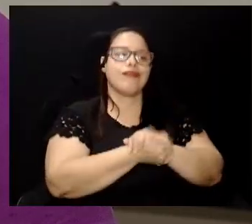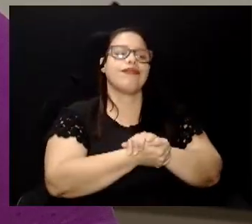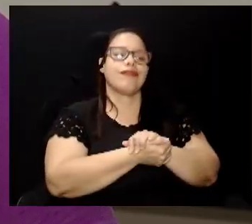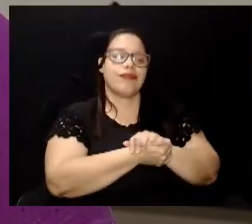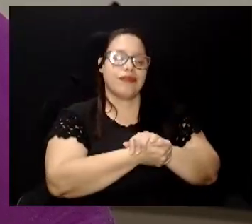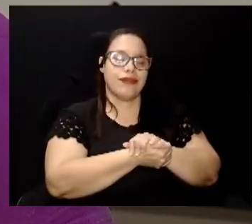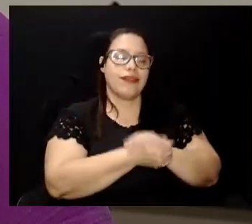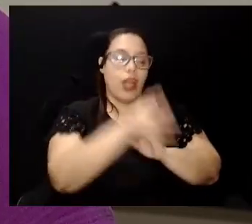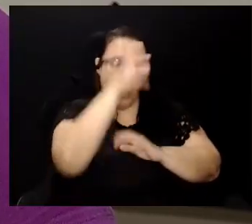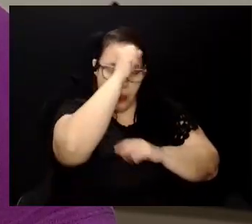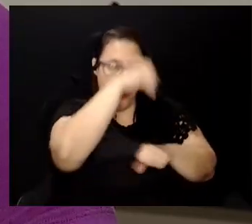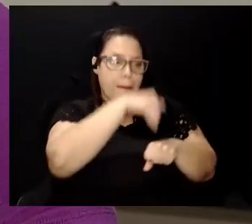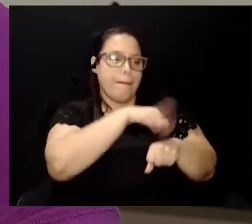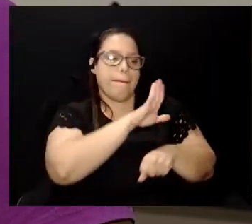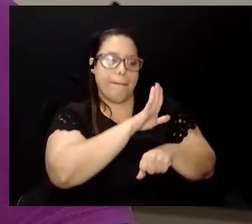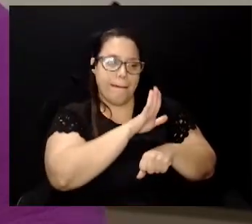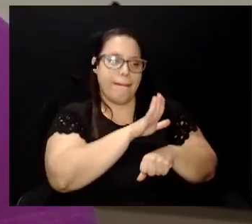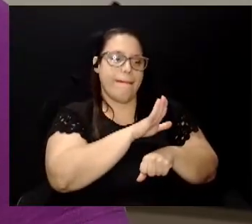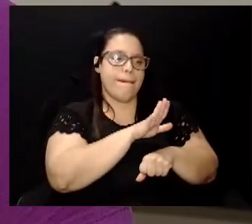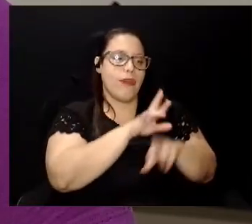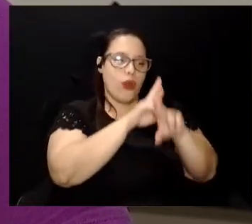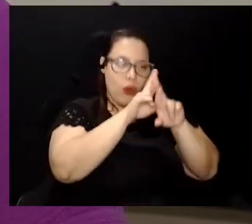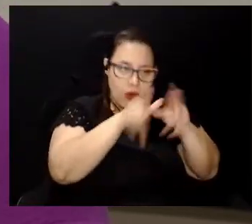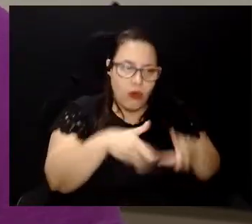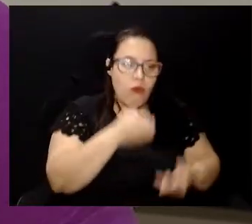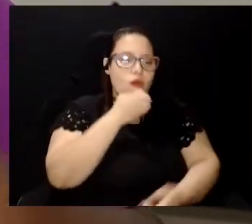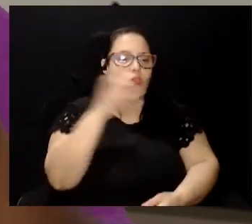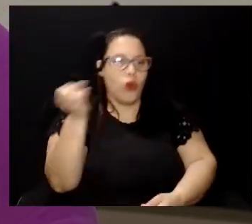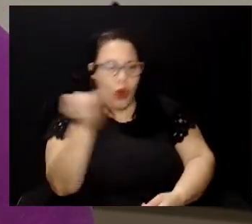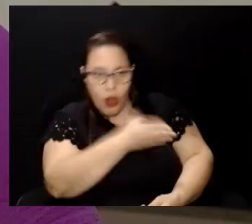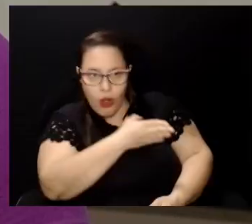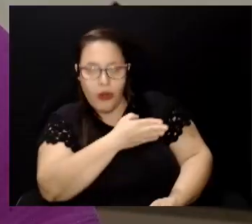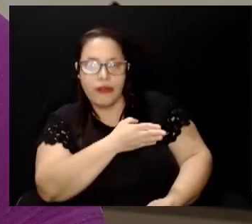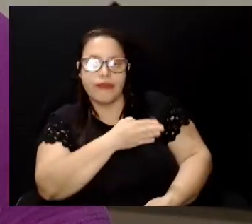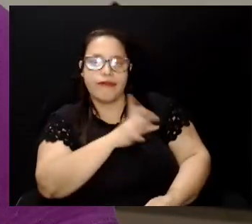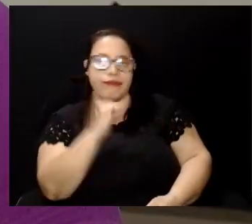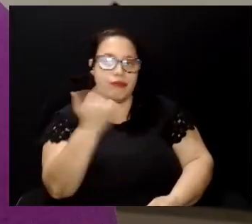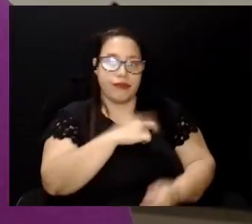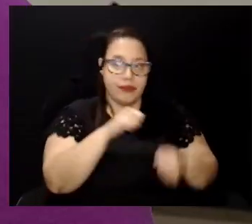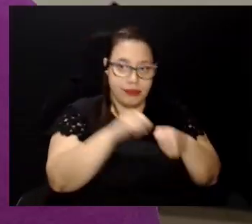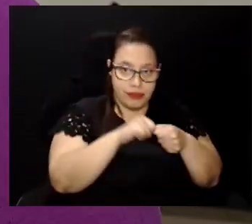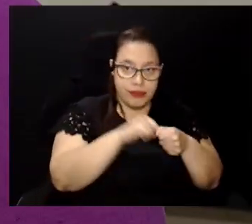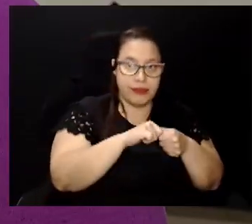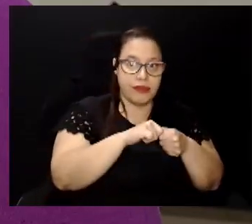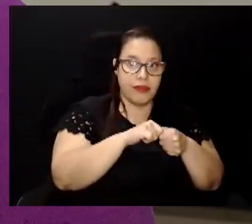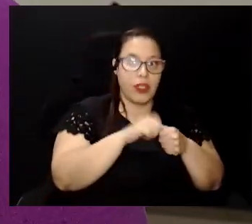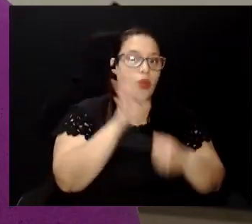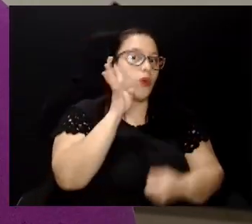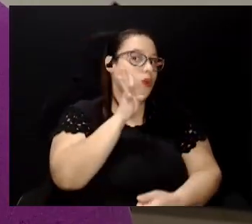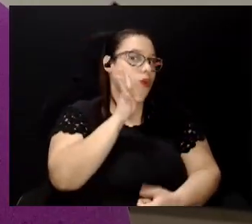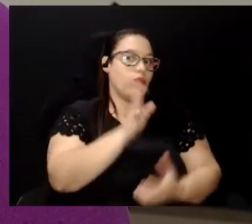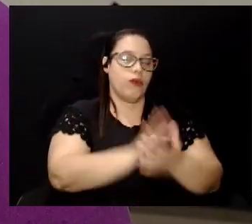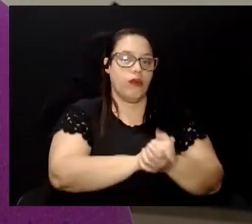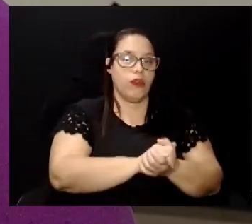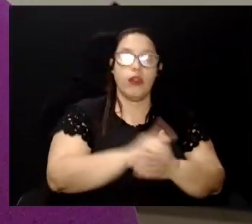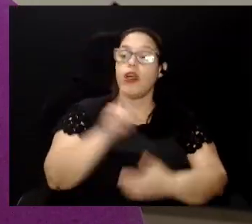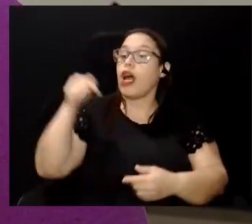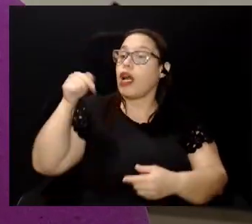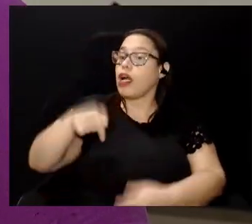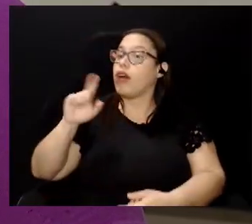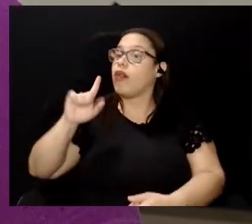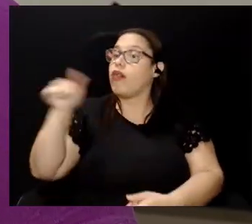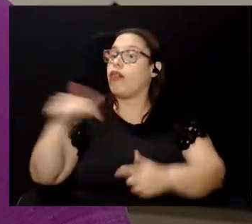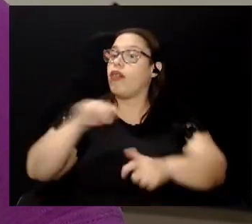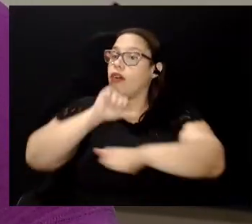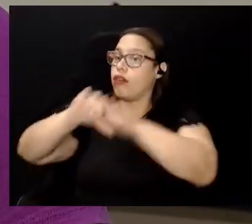trabalho. Aprendendo cada vez mais, coisa diferente, coisa nova que nós faz. É muito legal.